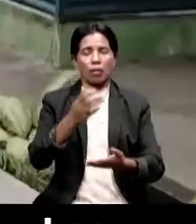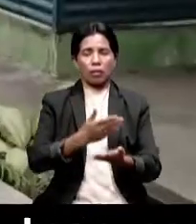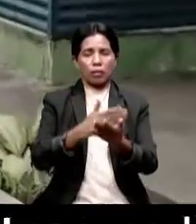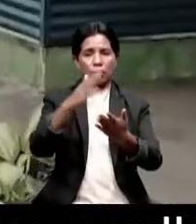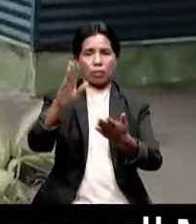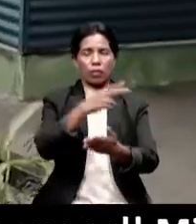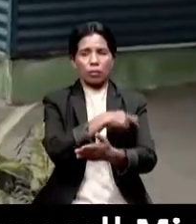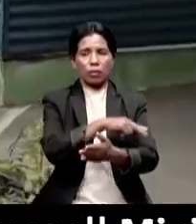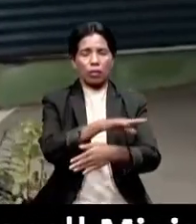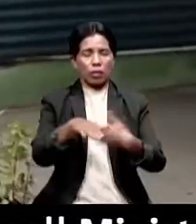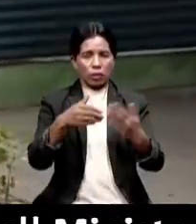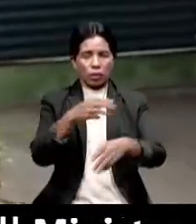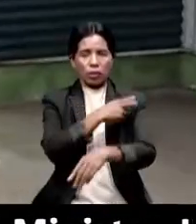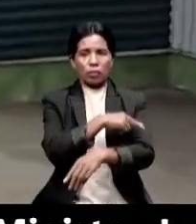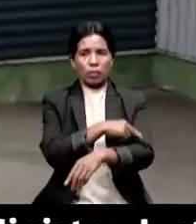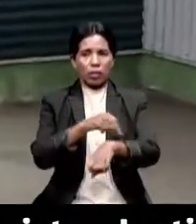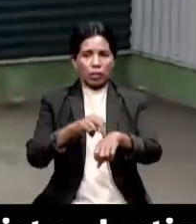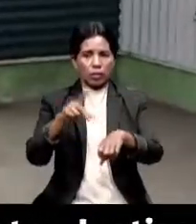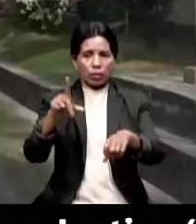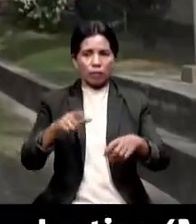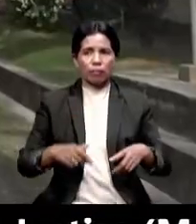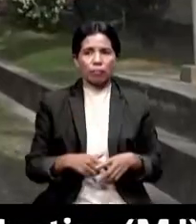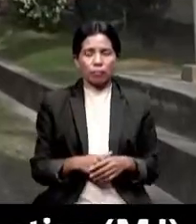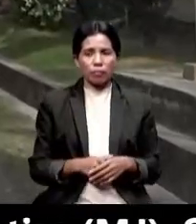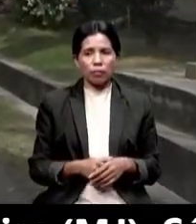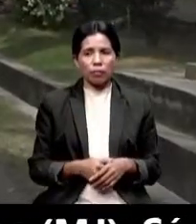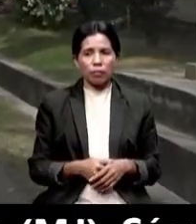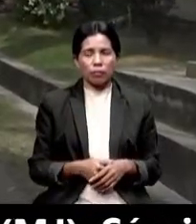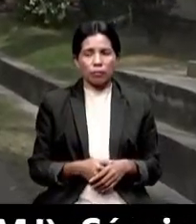distribui basala sira hospital nacional. Santina de Jesus, Tito Silva, GMN.